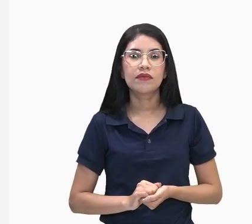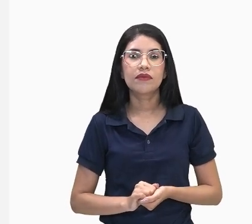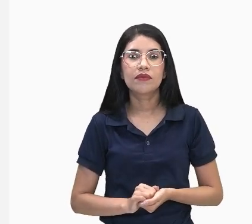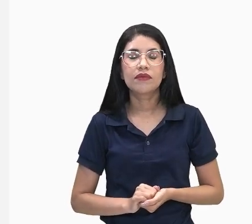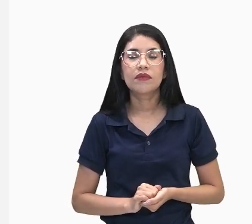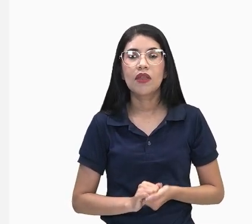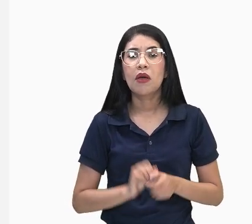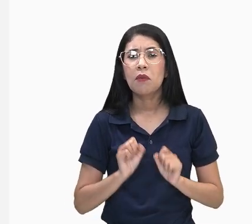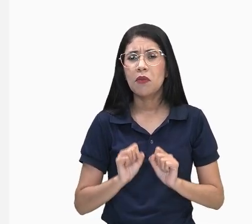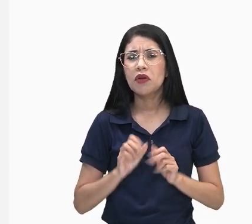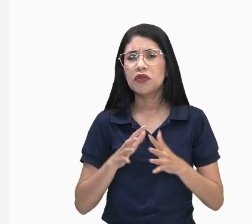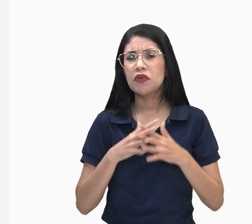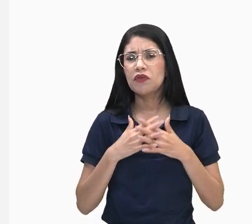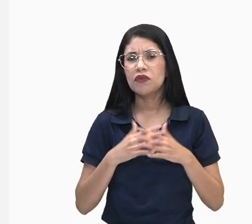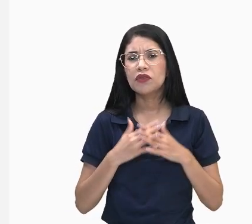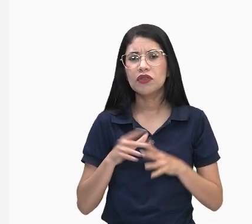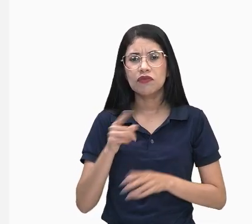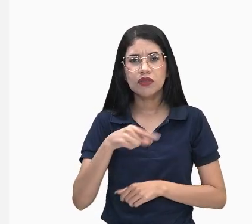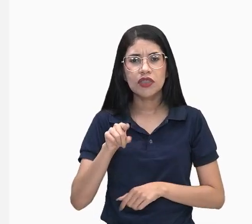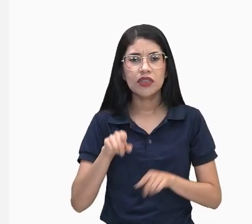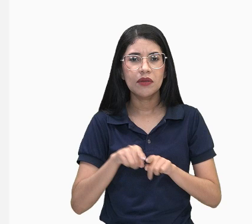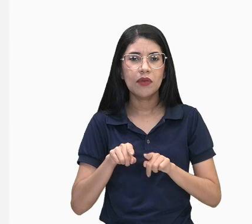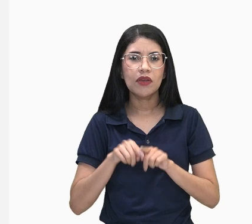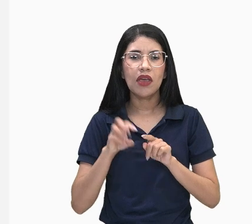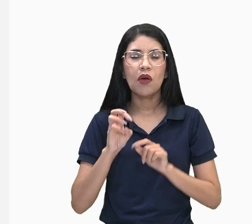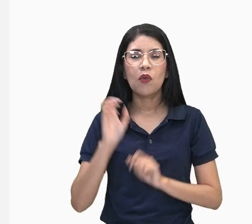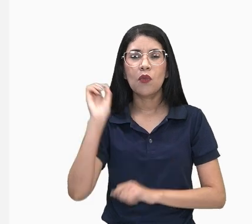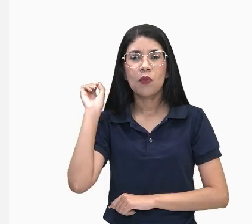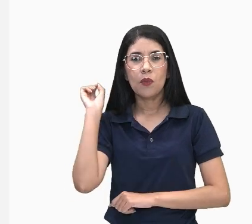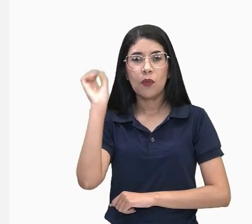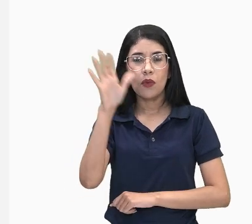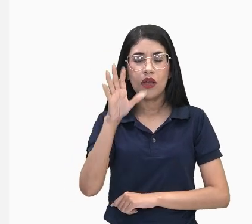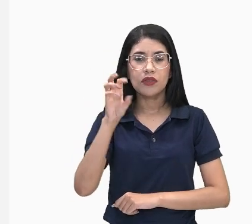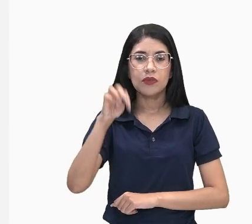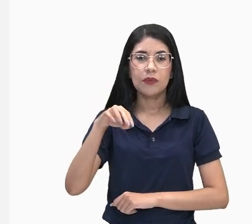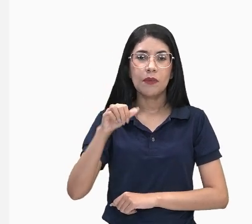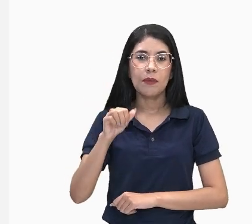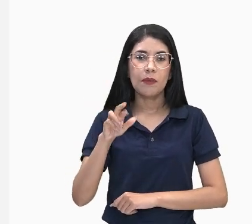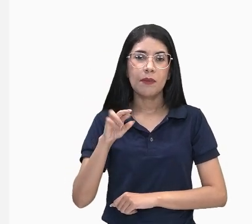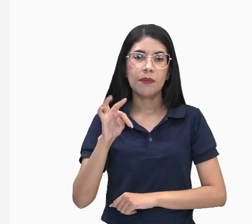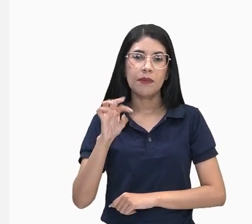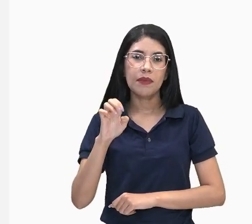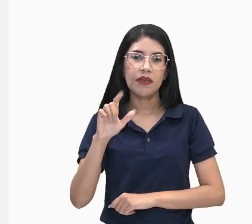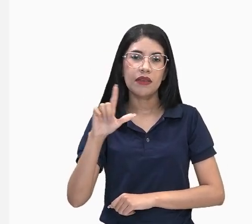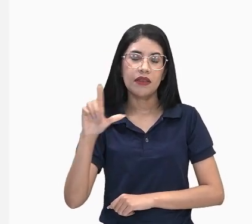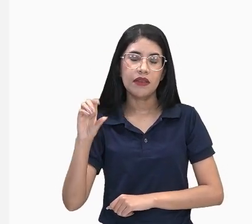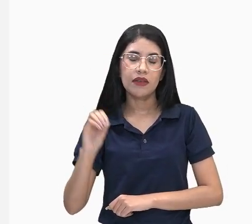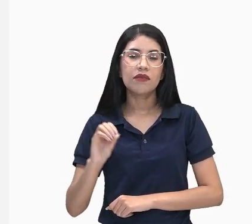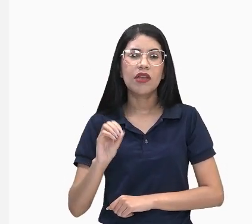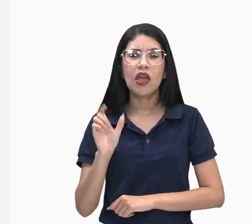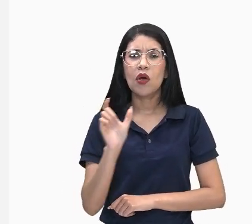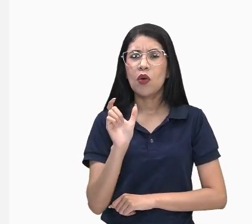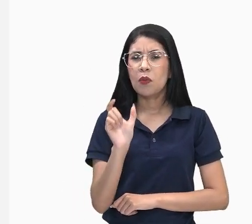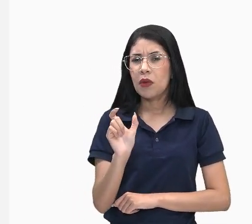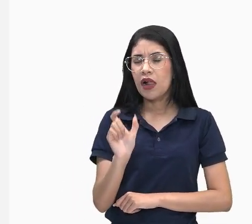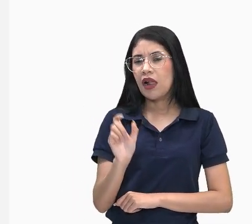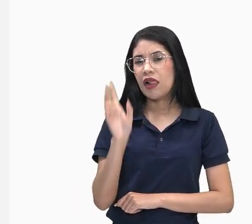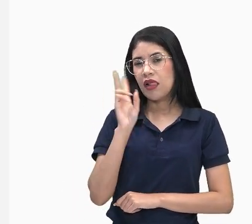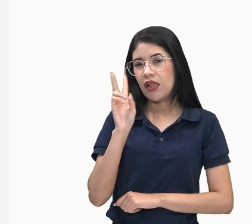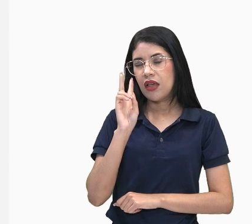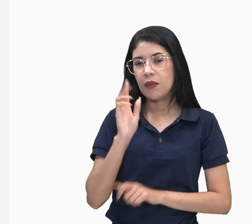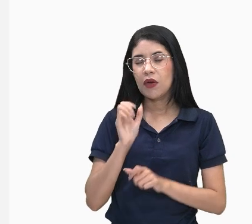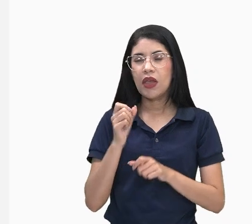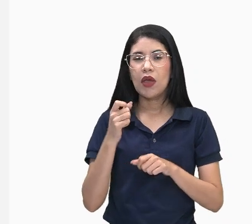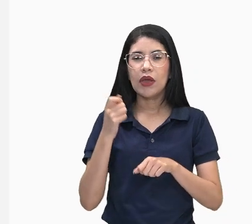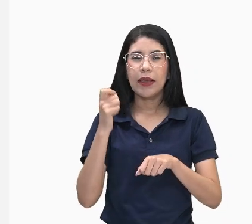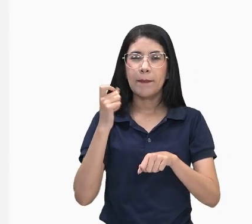pode causar alguma confusão, né? O lançamento de martelo. Embora o nome relembre aquela ferramenta